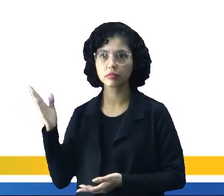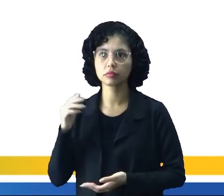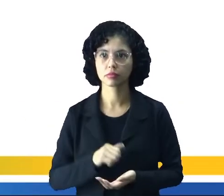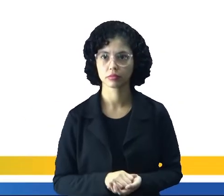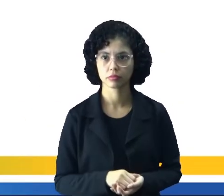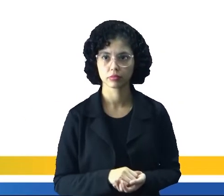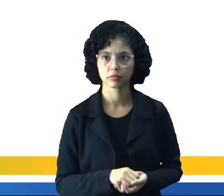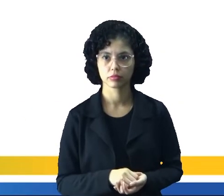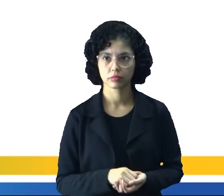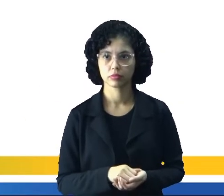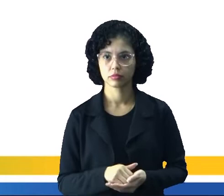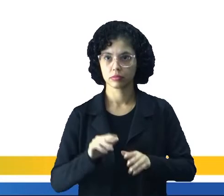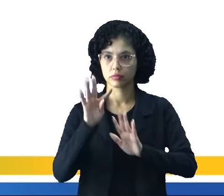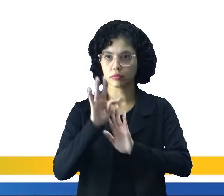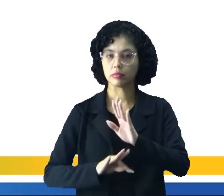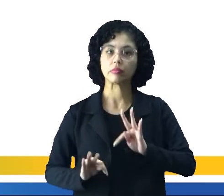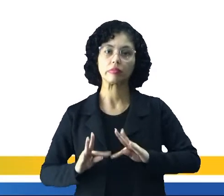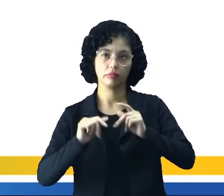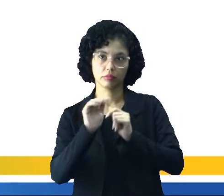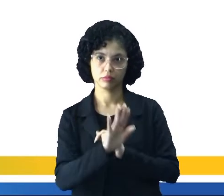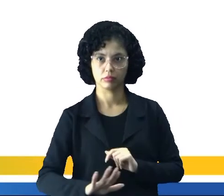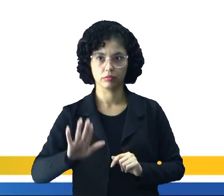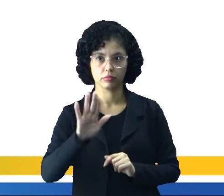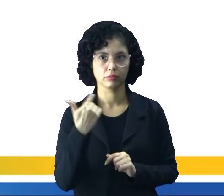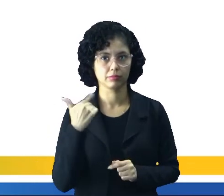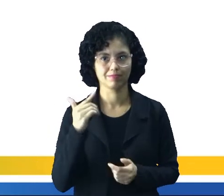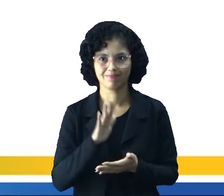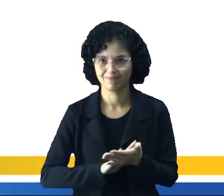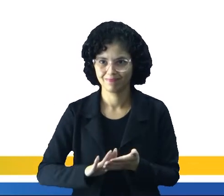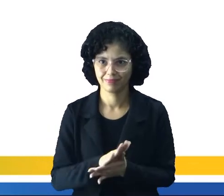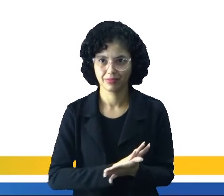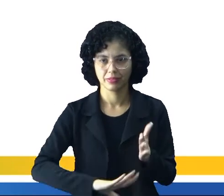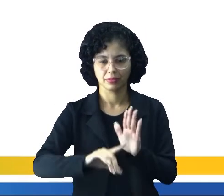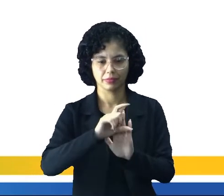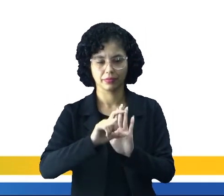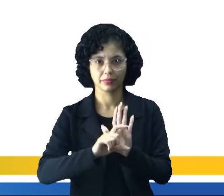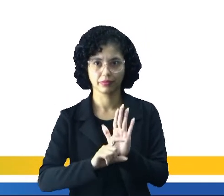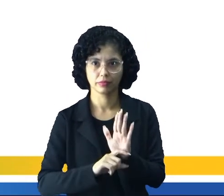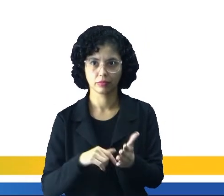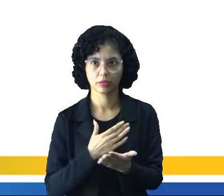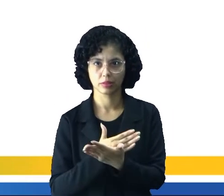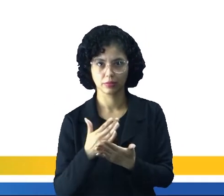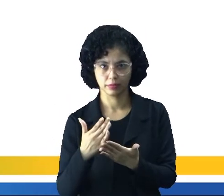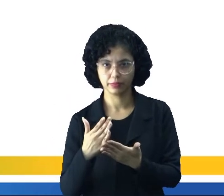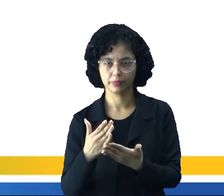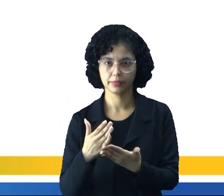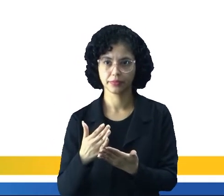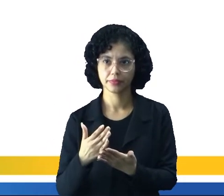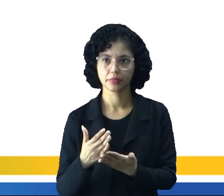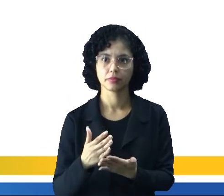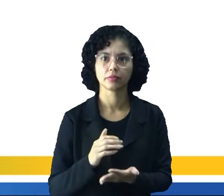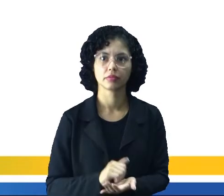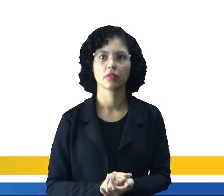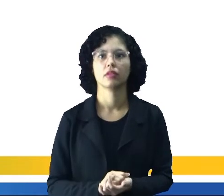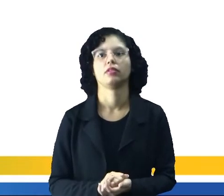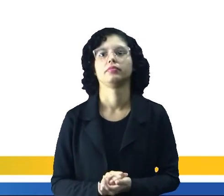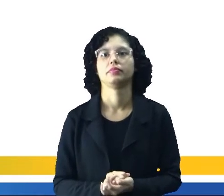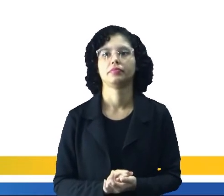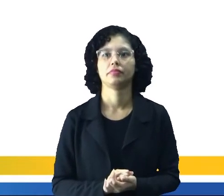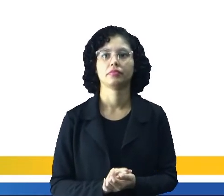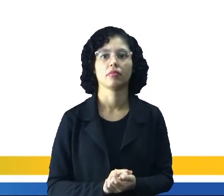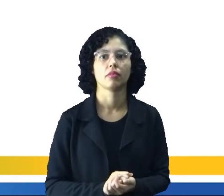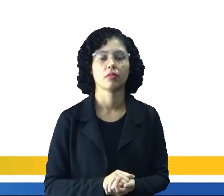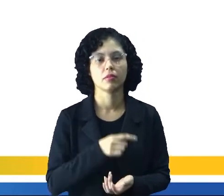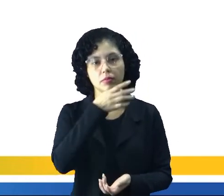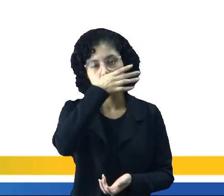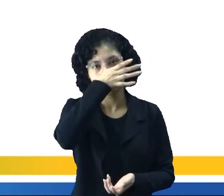monobloco, ó. O texto todinho sem identificação de parágrafo a não ser o inicial, não é? Então,